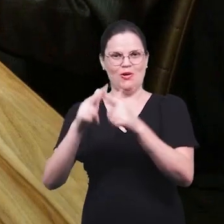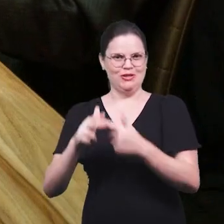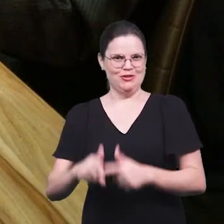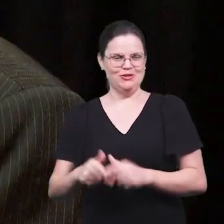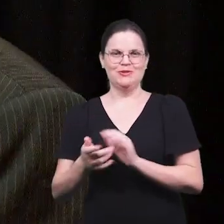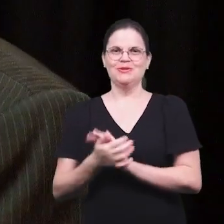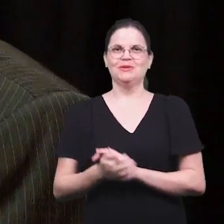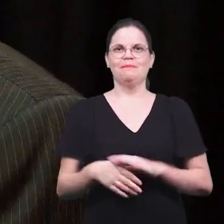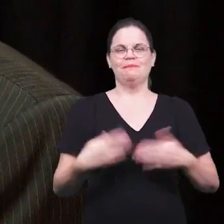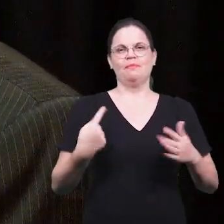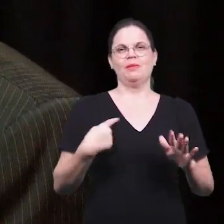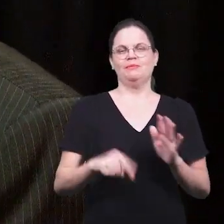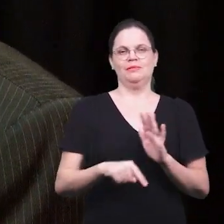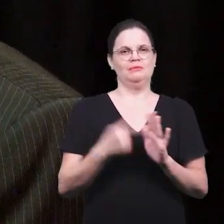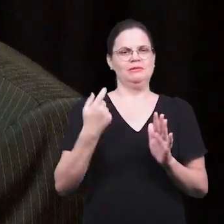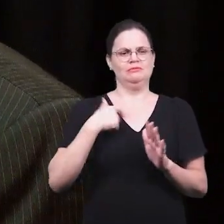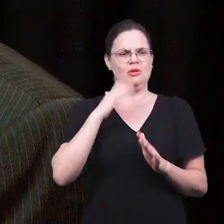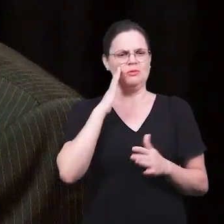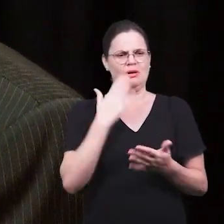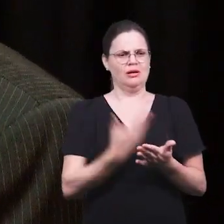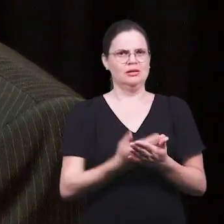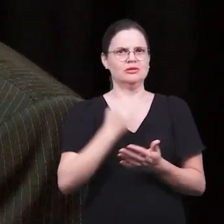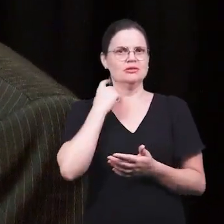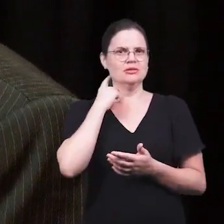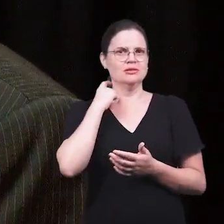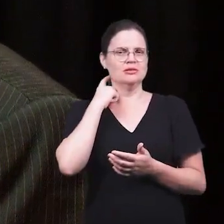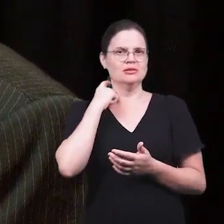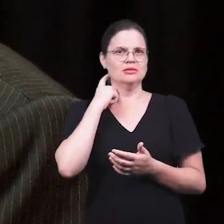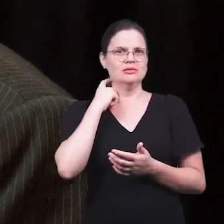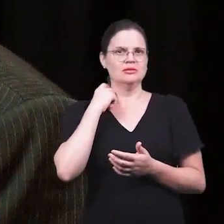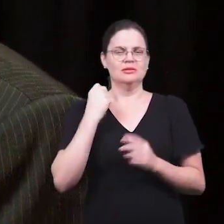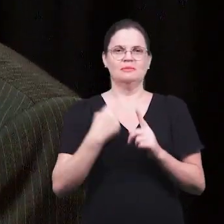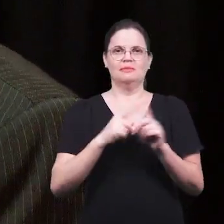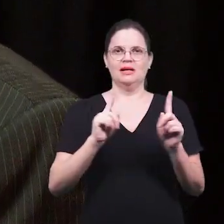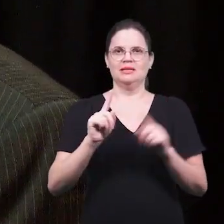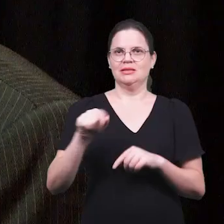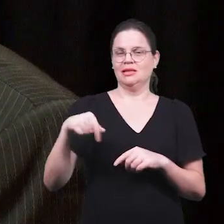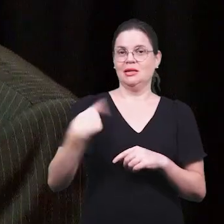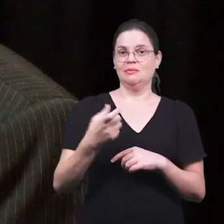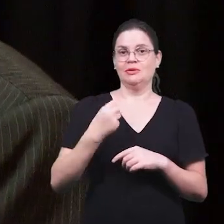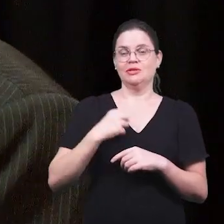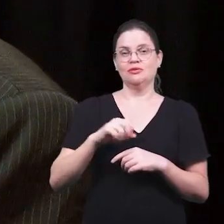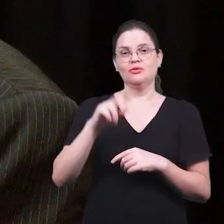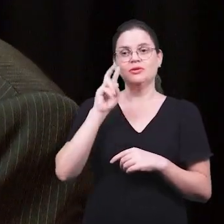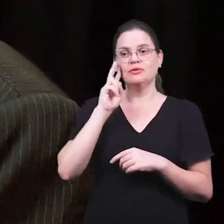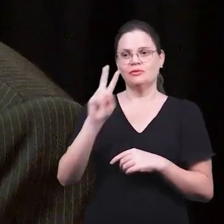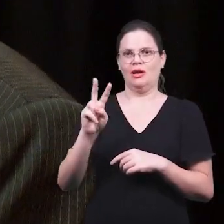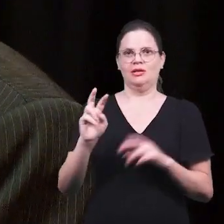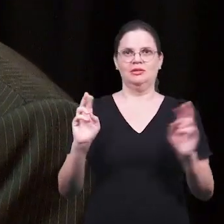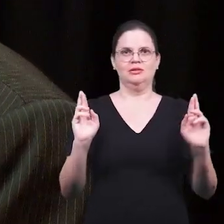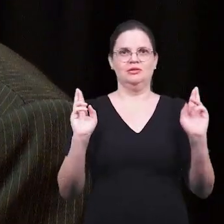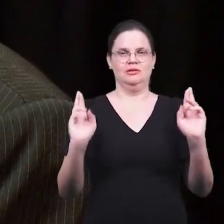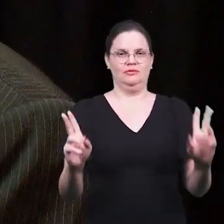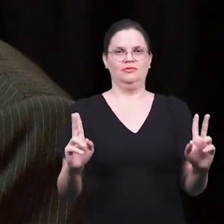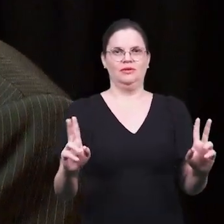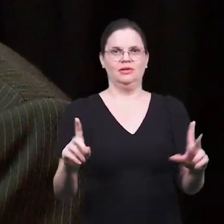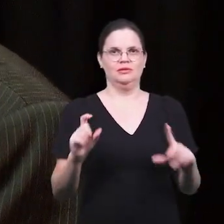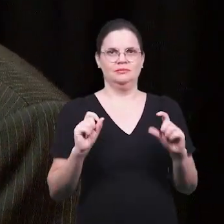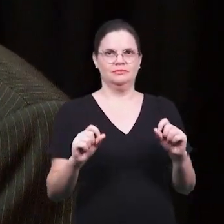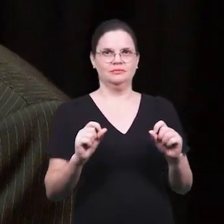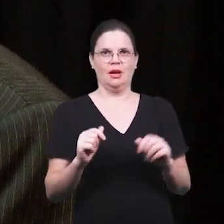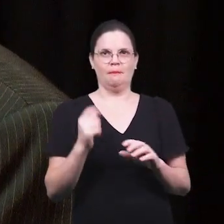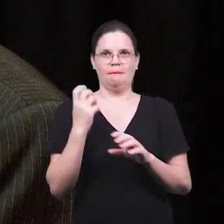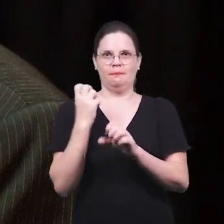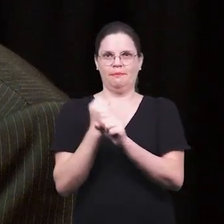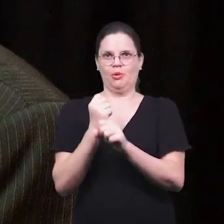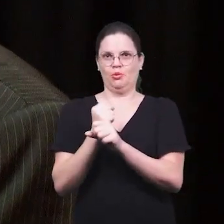tive? No primeiro momento eu não acreditei, mas depois eu fui olhar a diferença entre